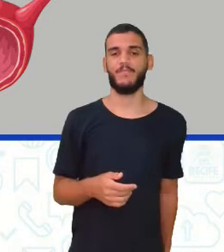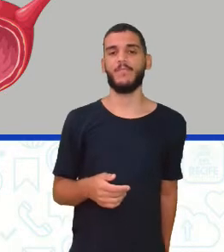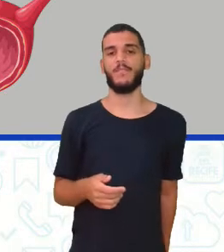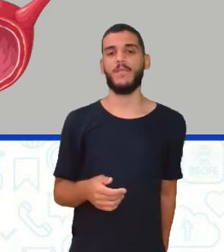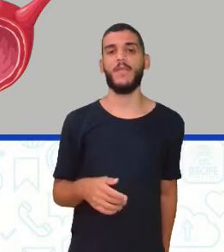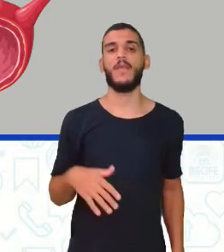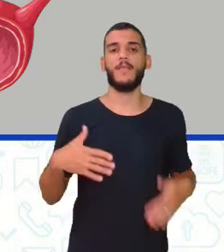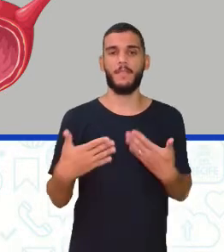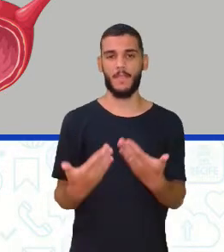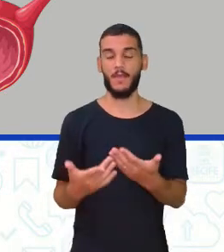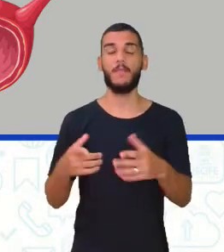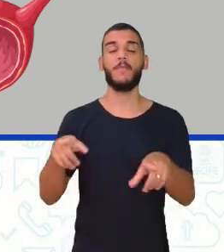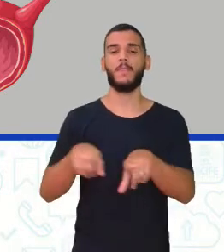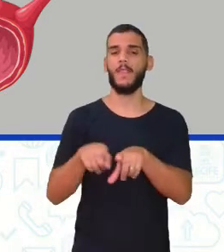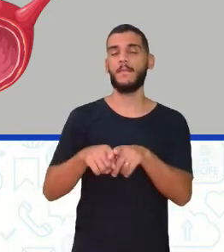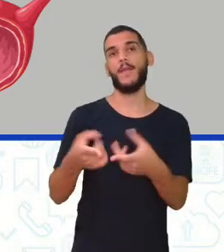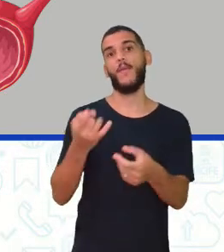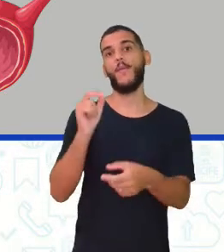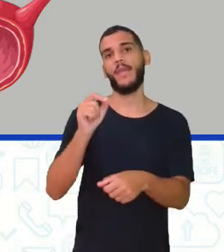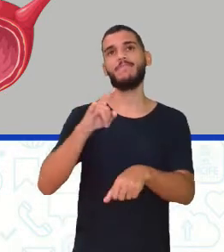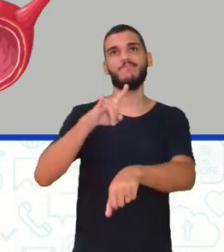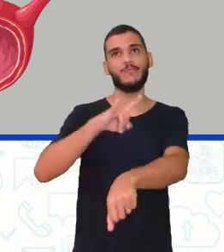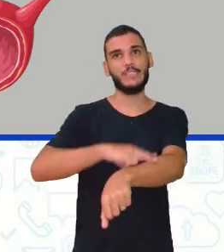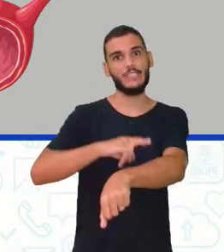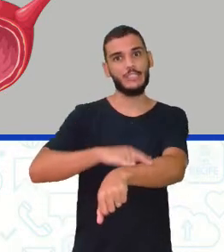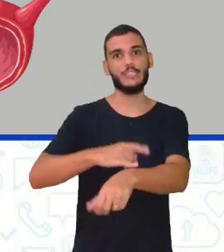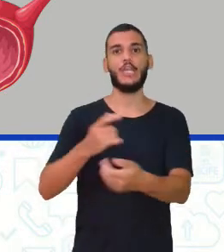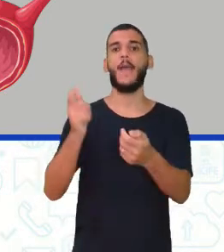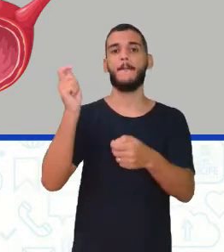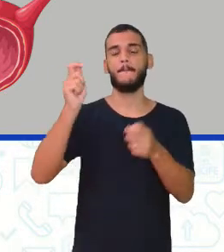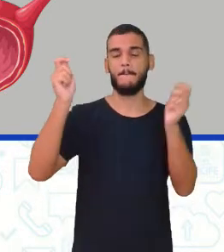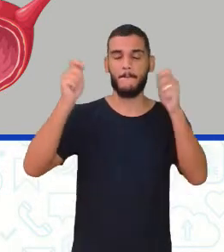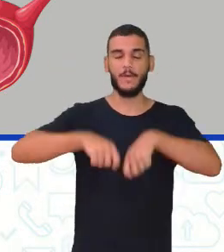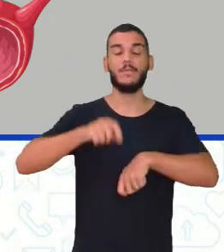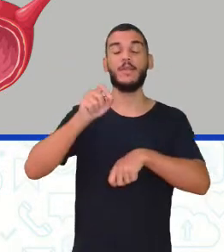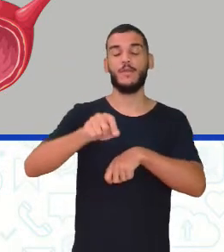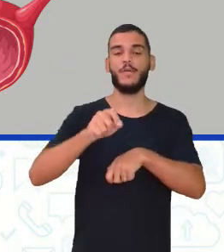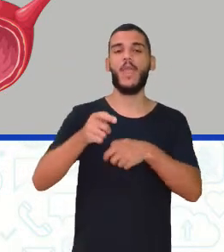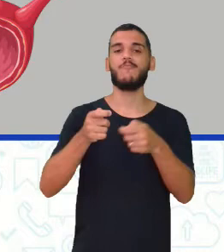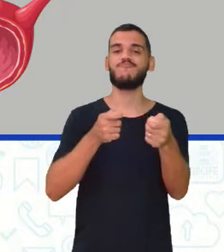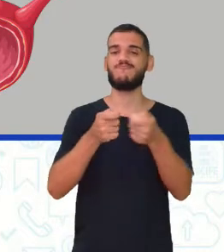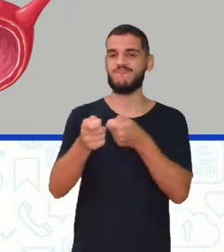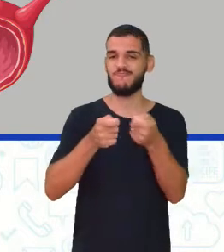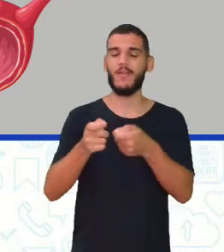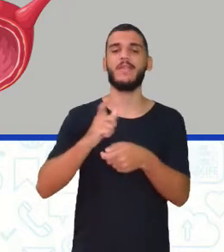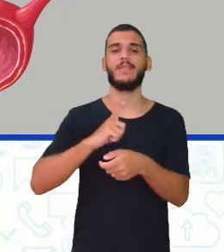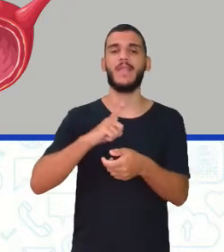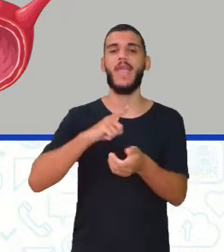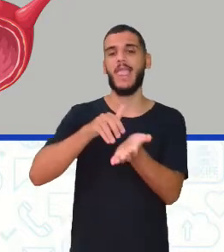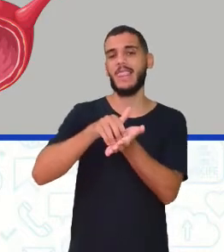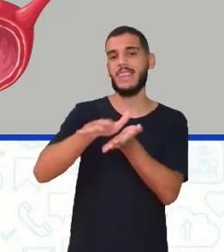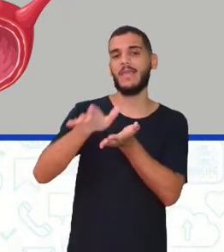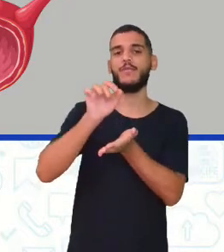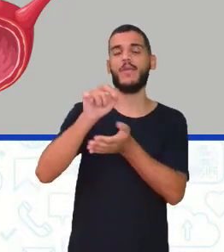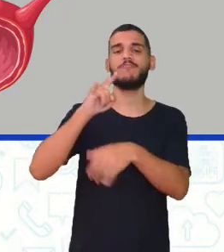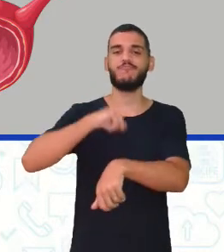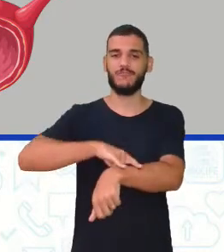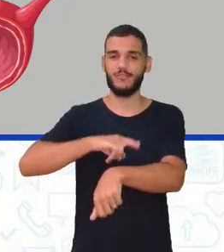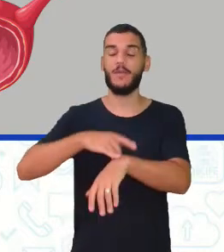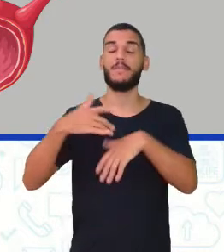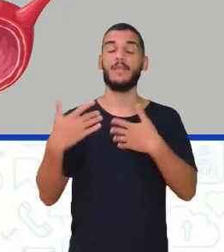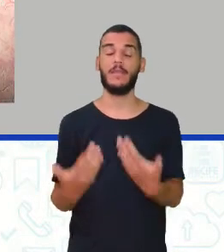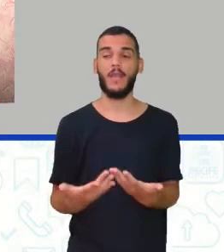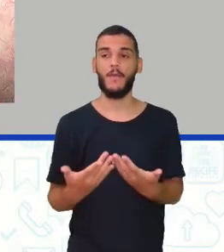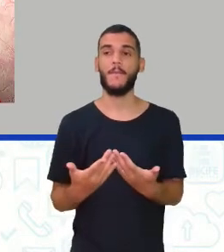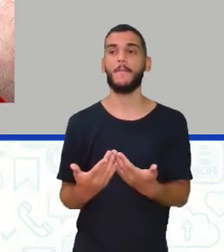bexiga urinária, a gente também pode, vamos dizer assim, controlar em relação aí à eliminação de urina. Veja o que eu trouxe para vocês